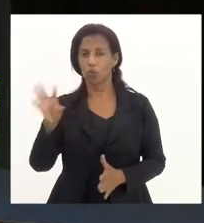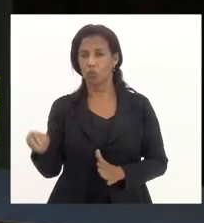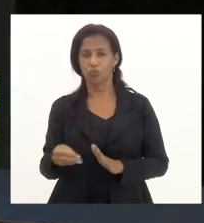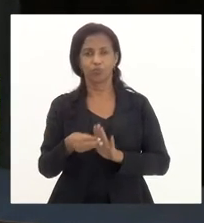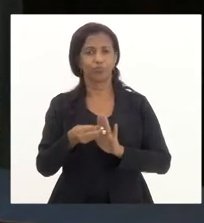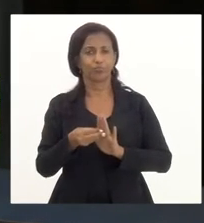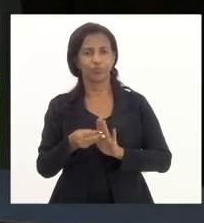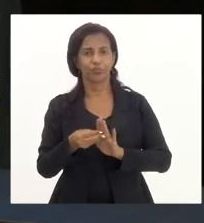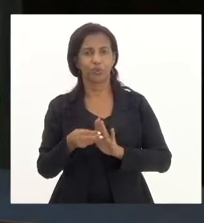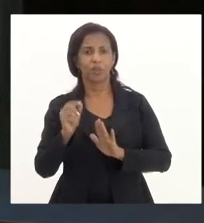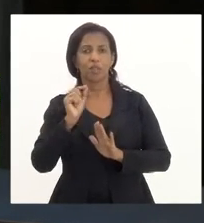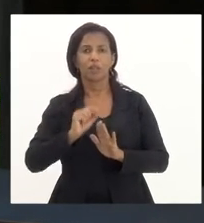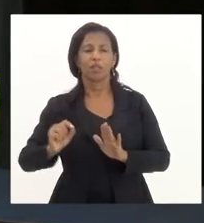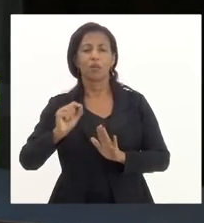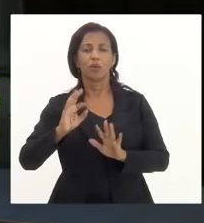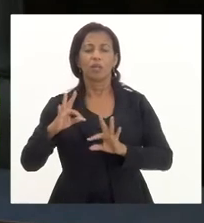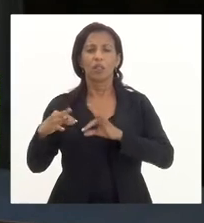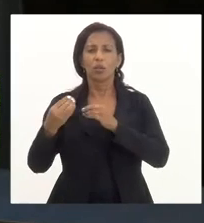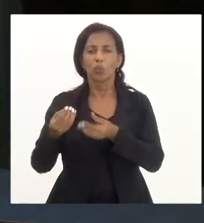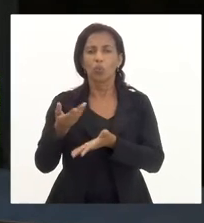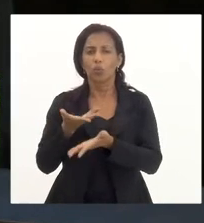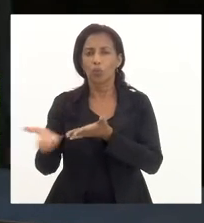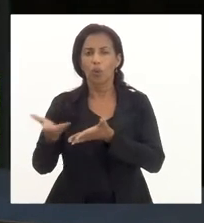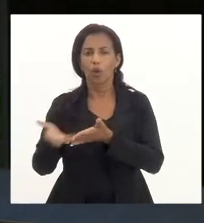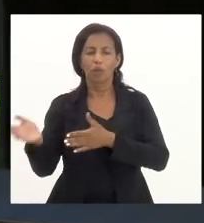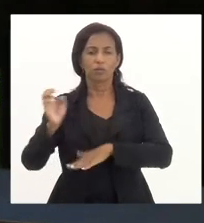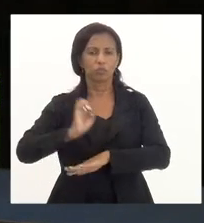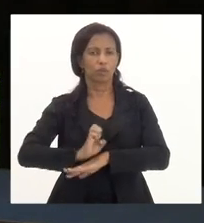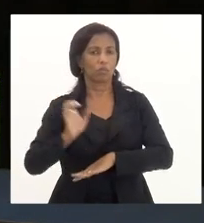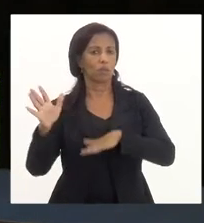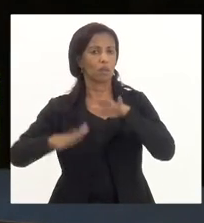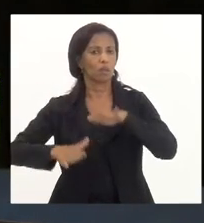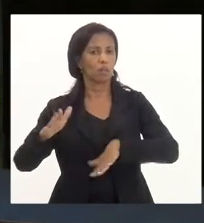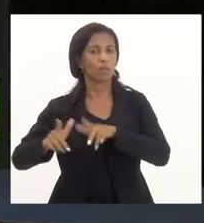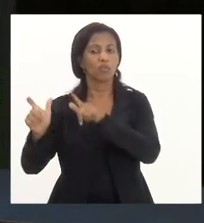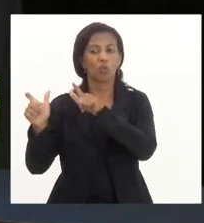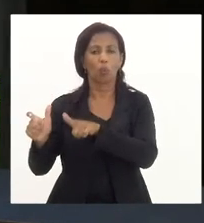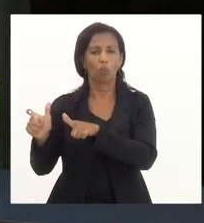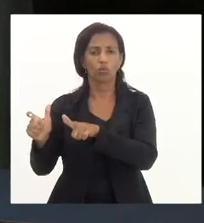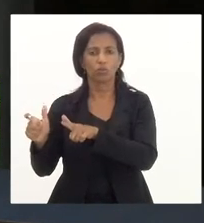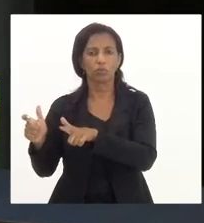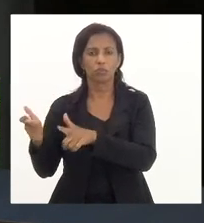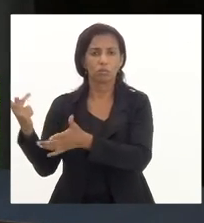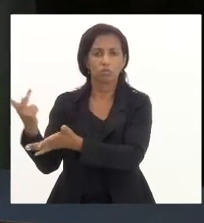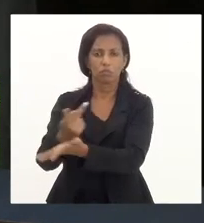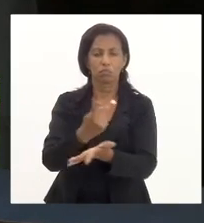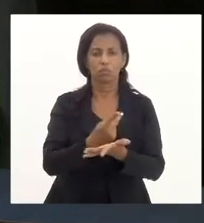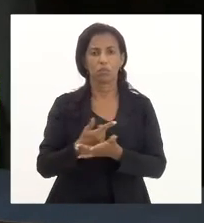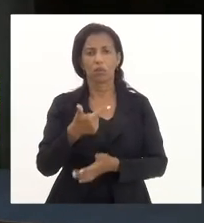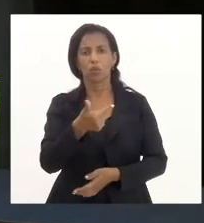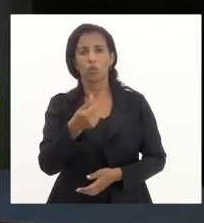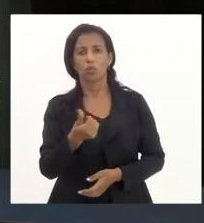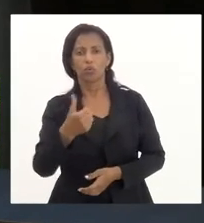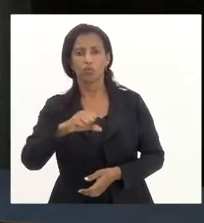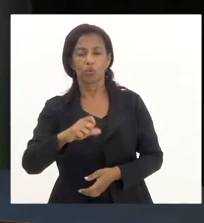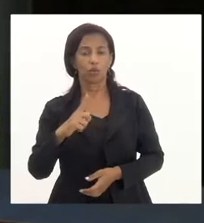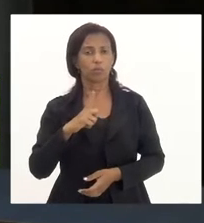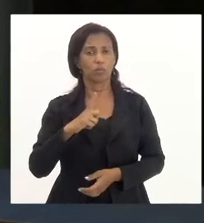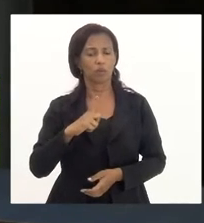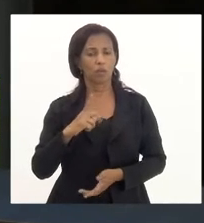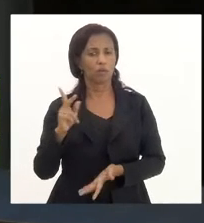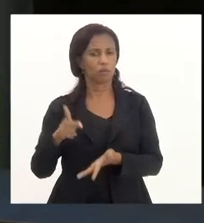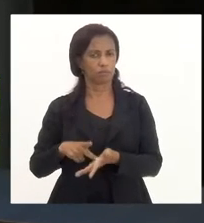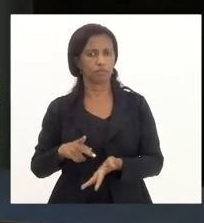agregado que é o que é toda a despesa empenhada do estado independente de onde foi empenhada existe 2018 realmente teve